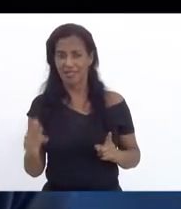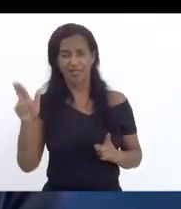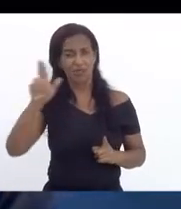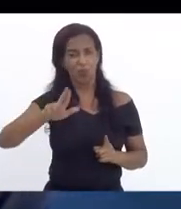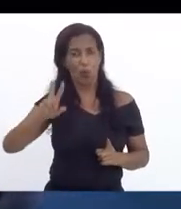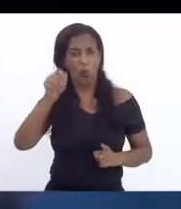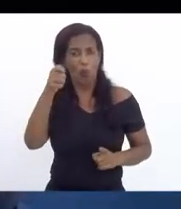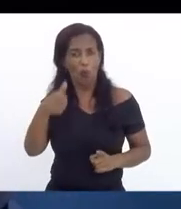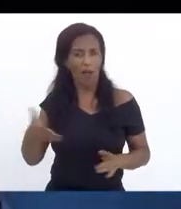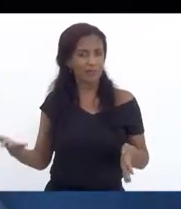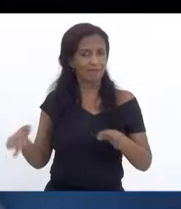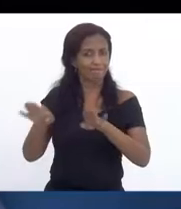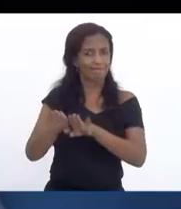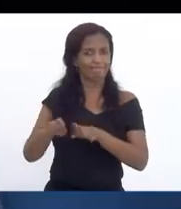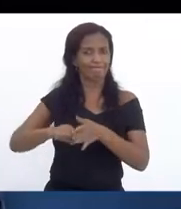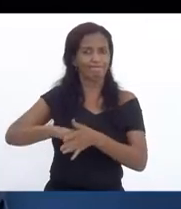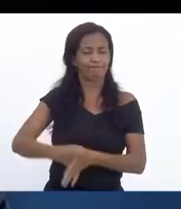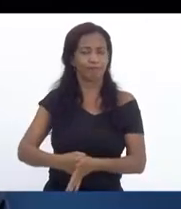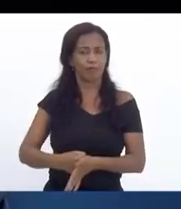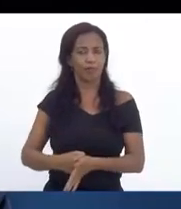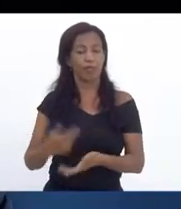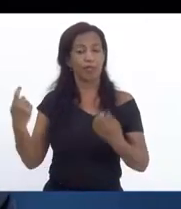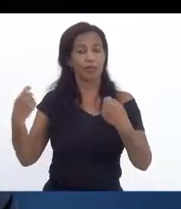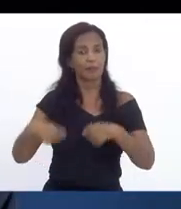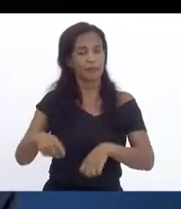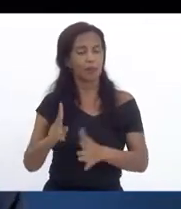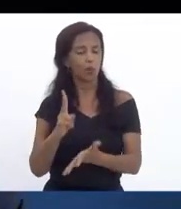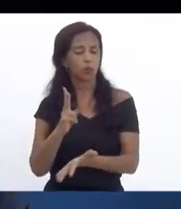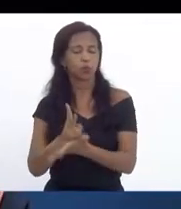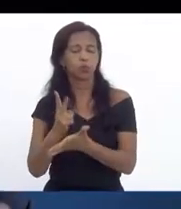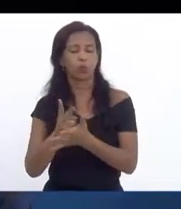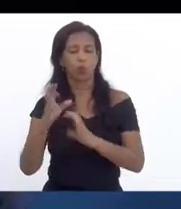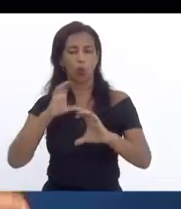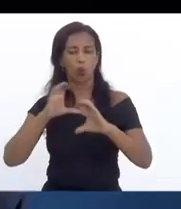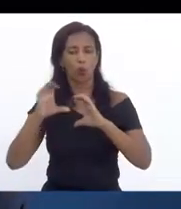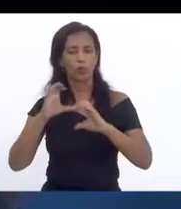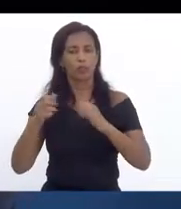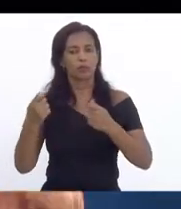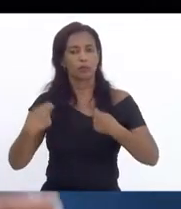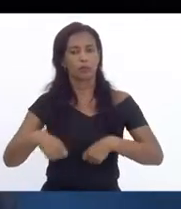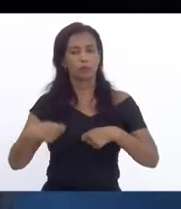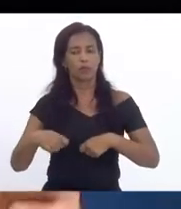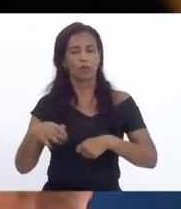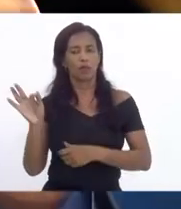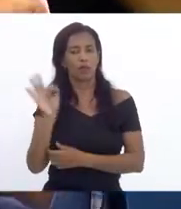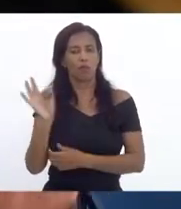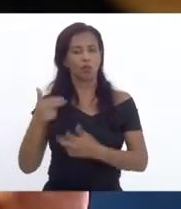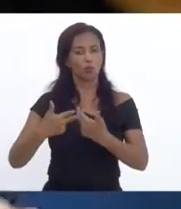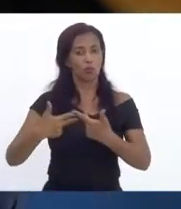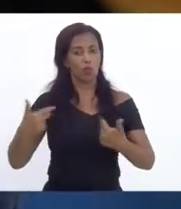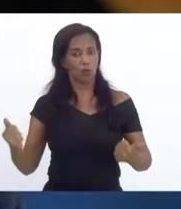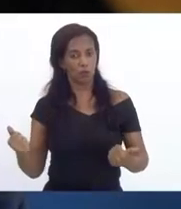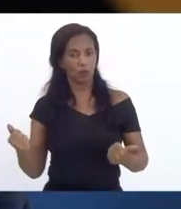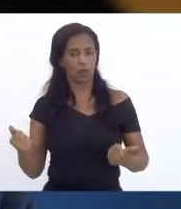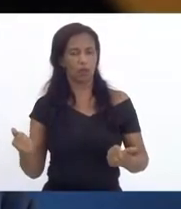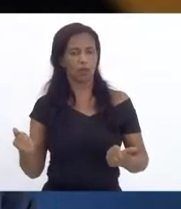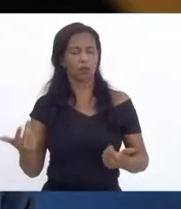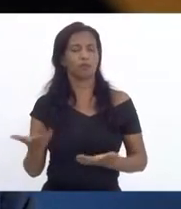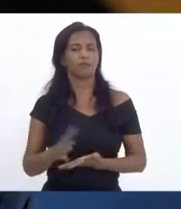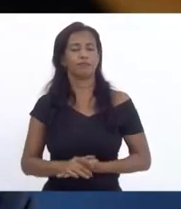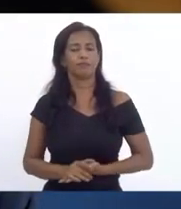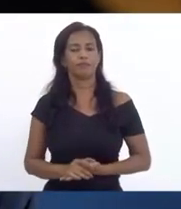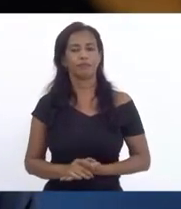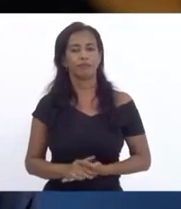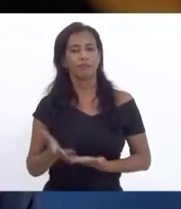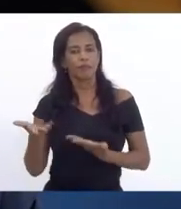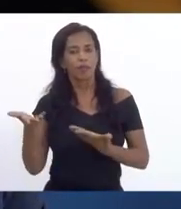quase fecharam as portas. E a gente precisa manter educação pública de qualidade, ensino superior, universal, gratuito,